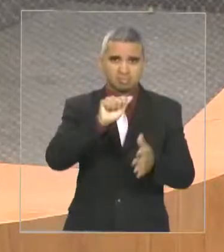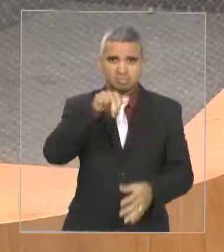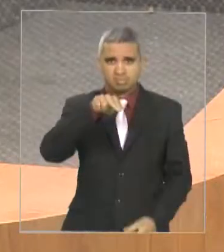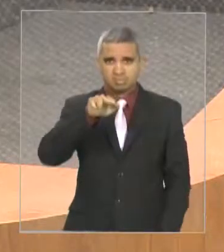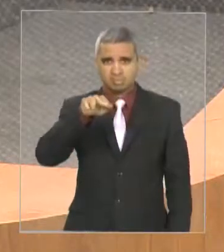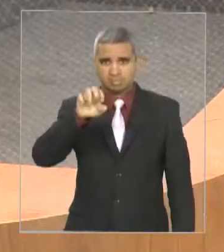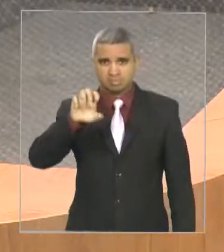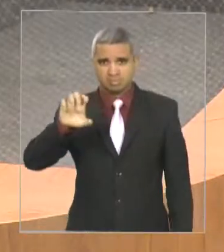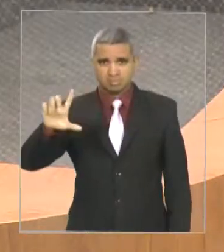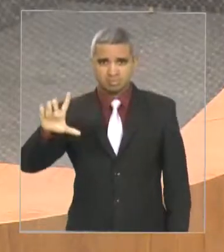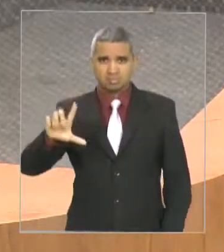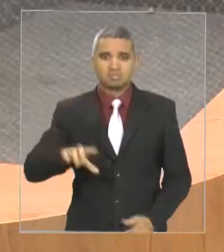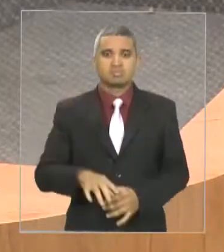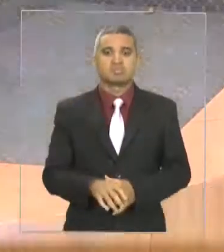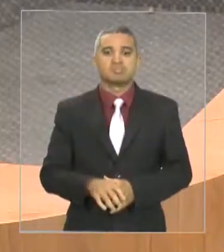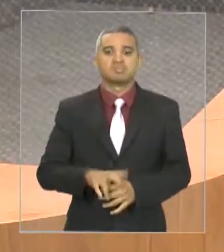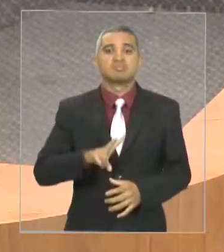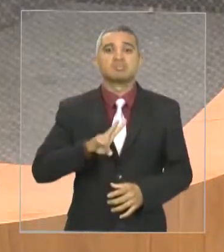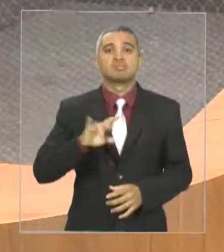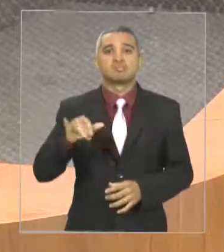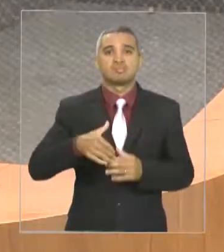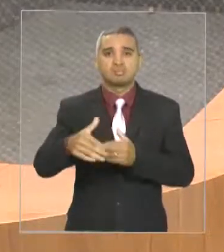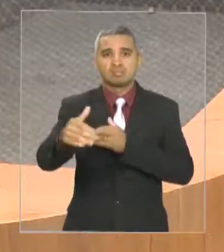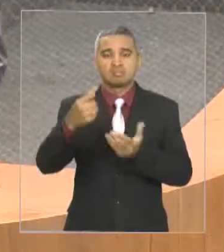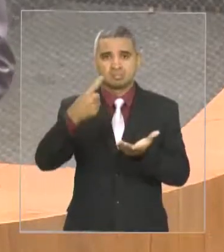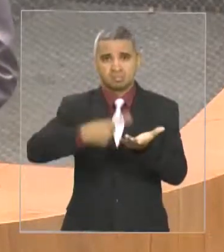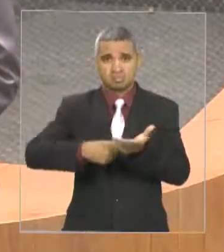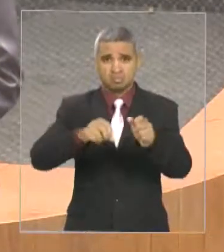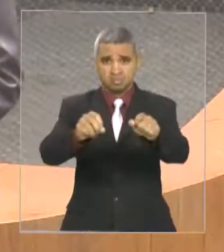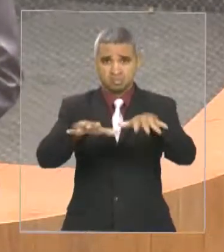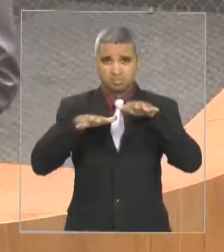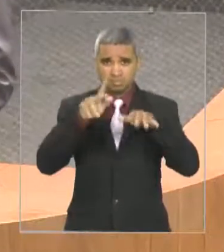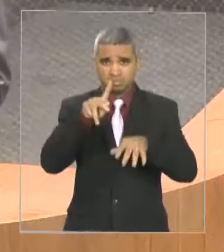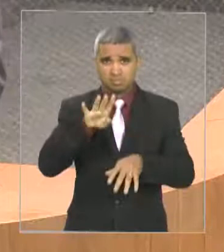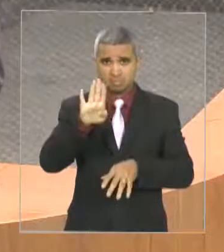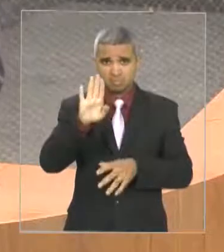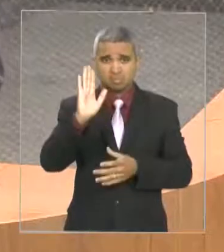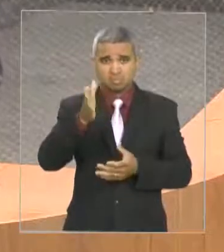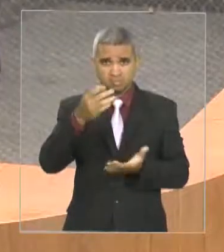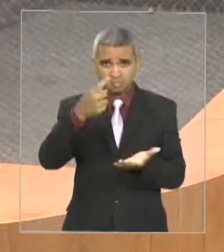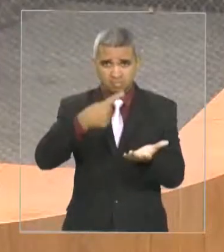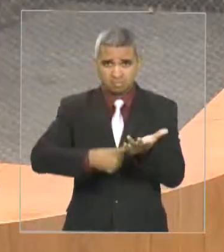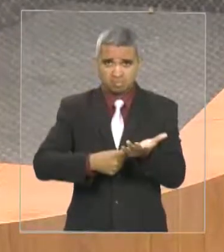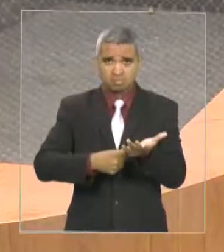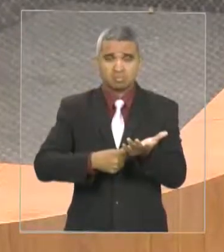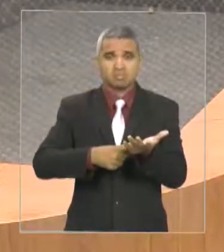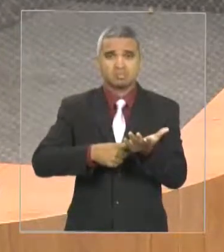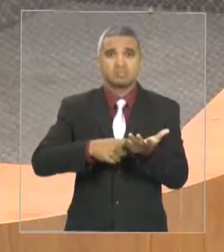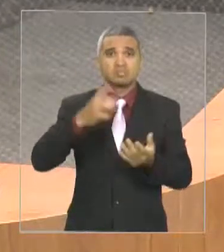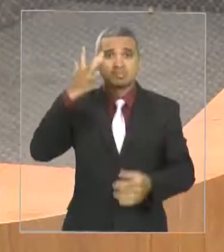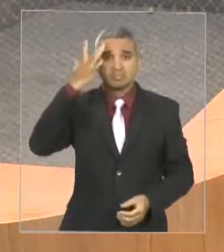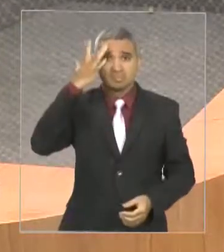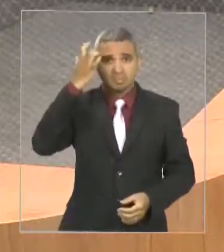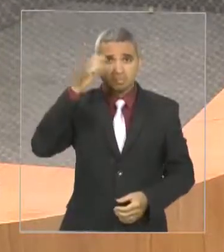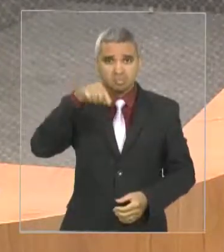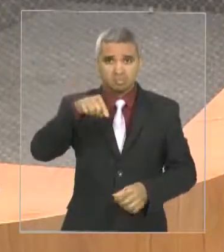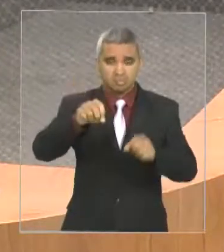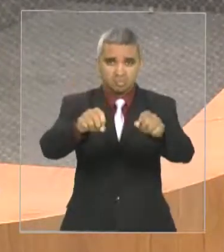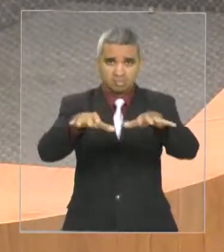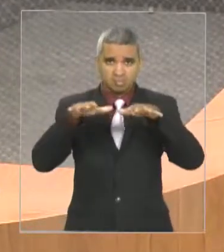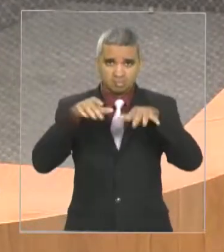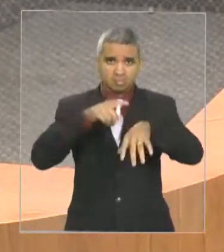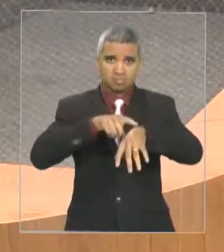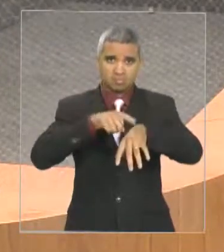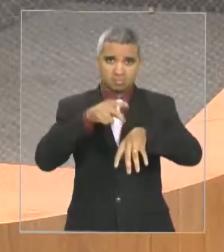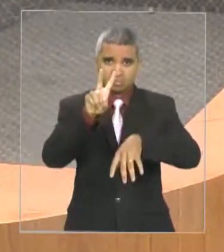discussão pública em audiência. Inclusive, uma audiência já marcada nessa casa para a data de amanhã, às 14 horas,